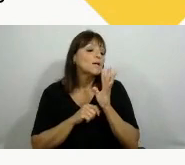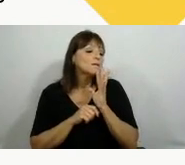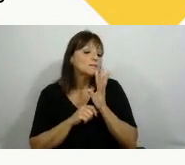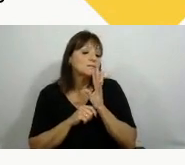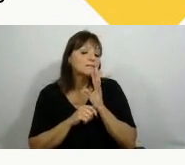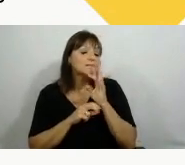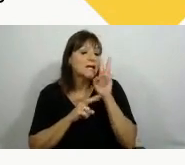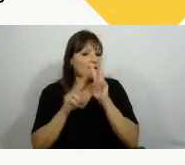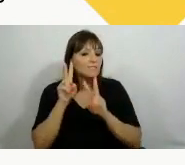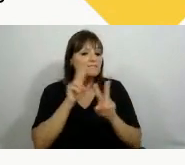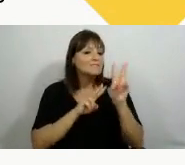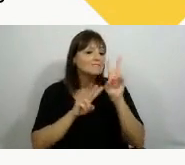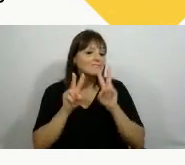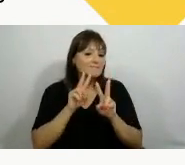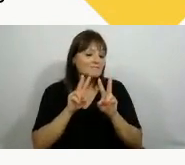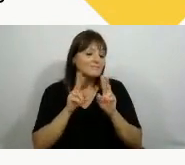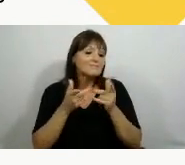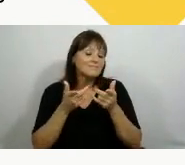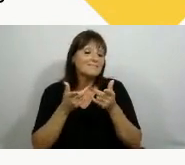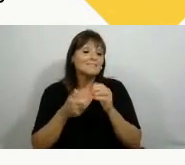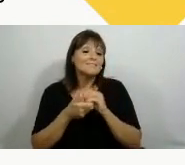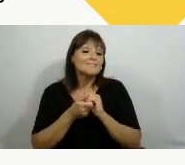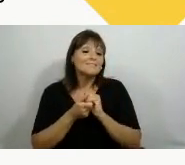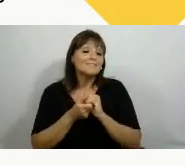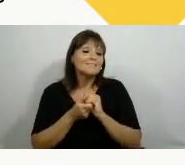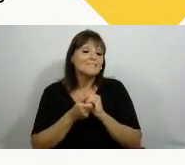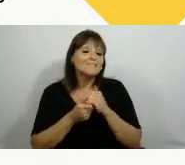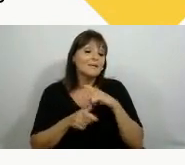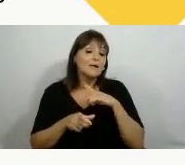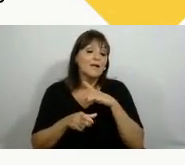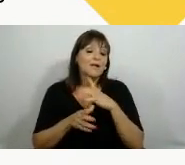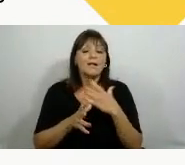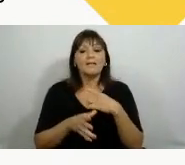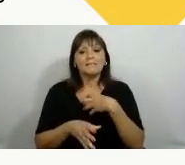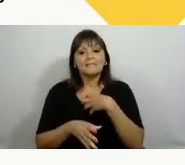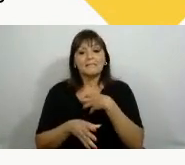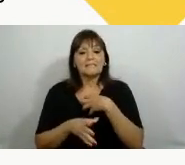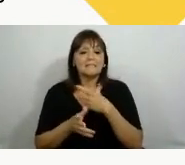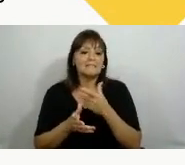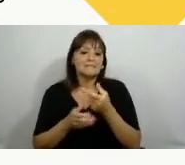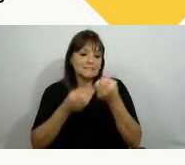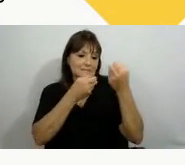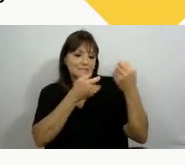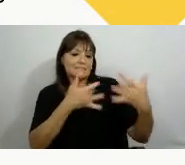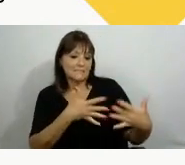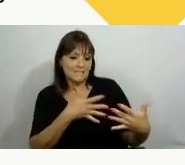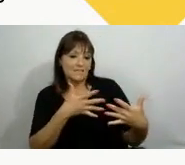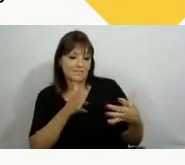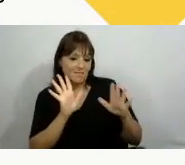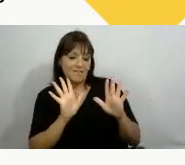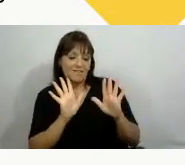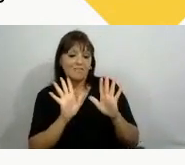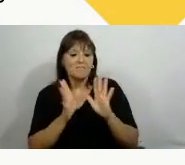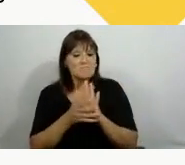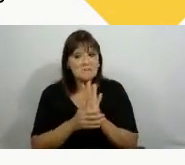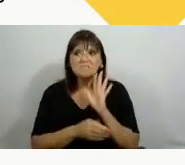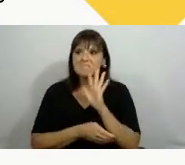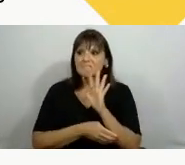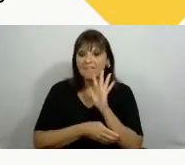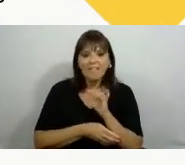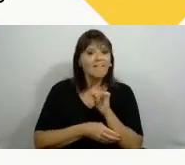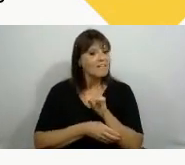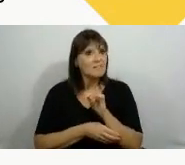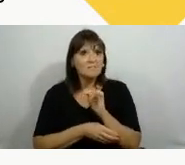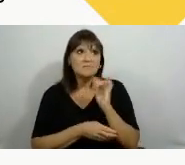seu visual, porque às vezes a gente pode ficar imaginando, eu acho que essa pessoa é de X modo, e se você se descreveu, muitas vezes a pessoa, olha, que bacana,